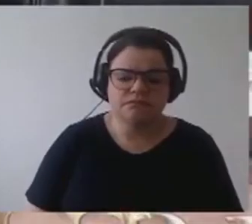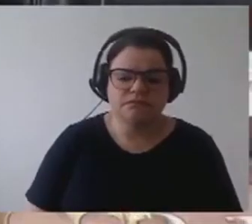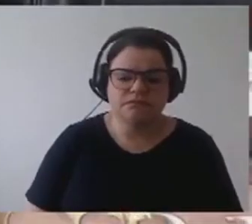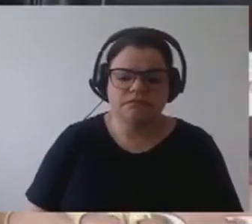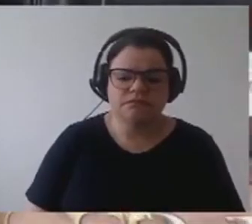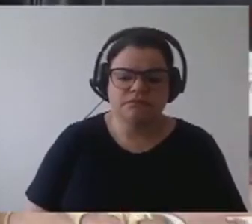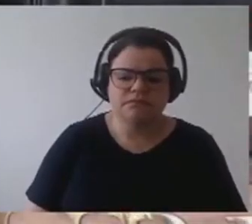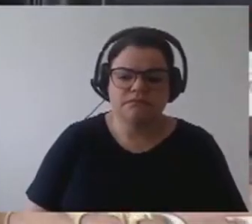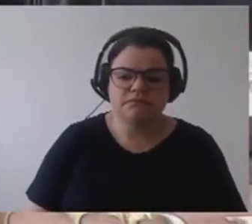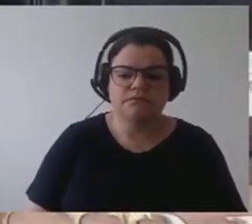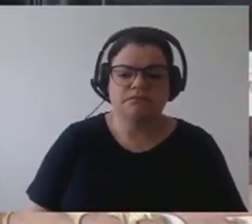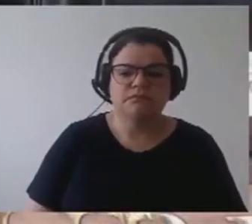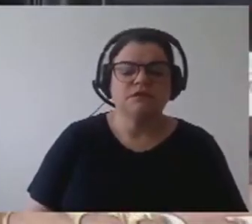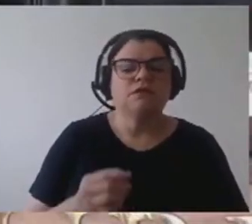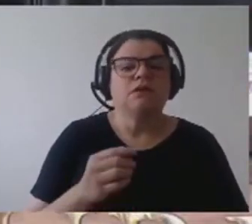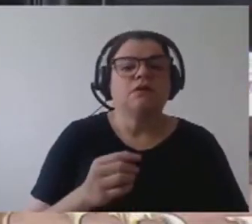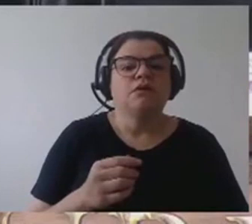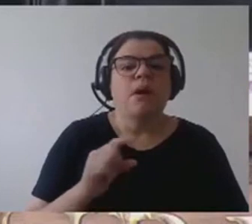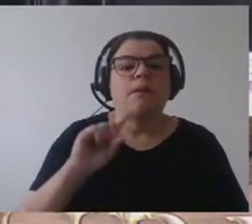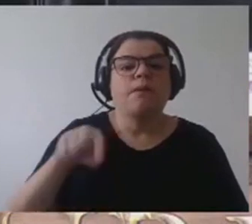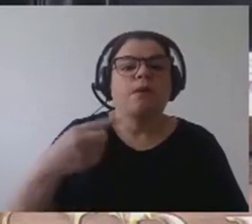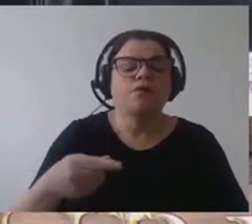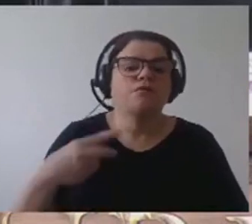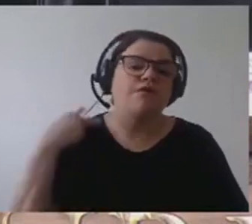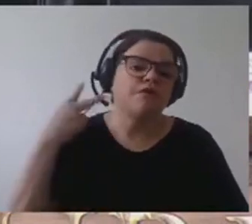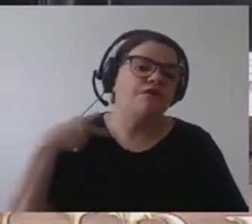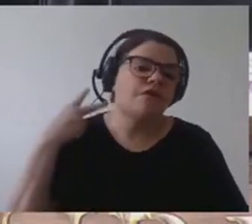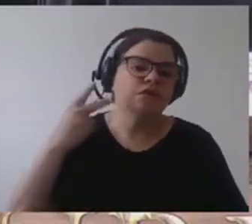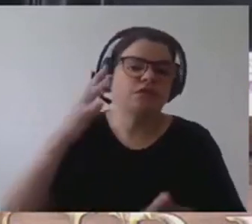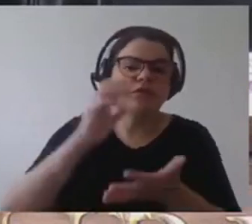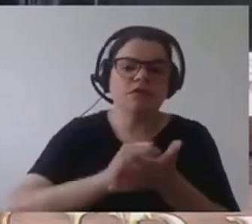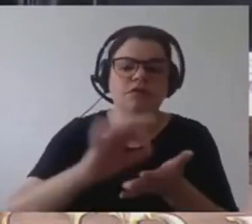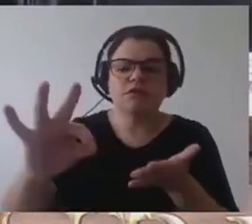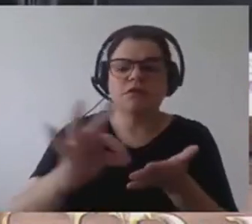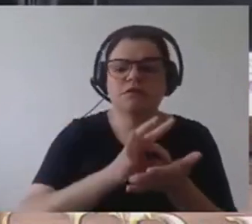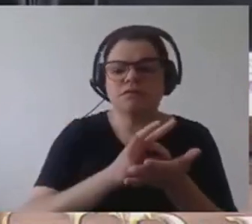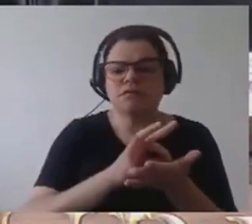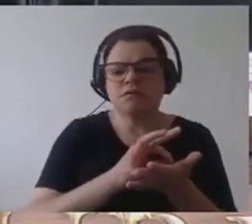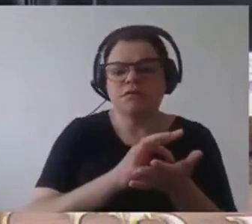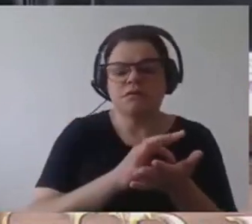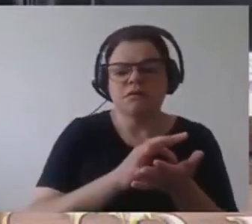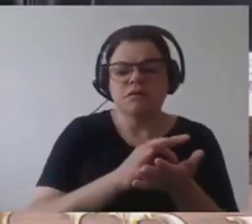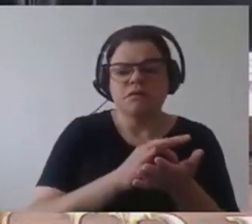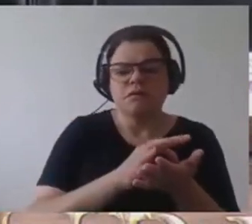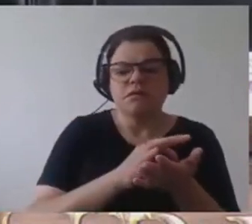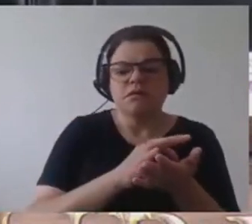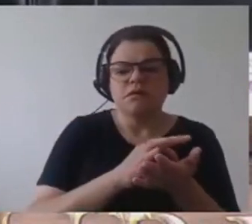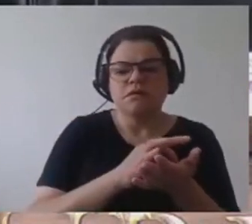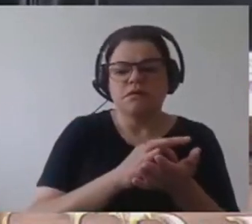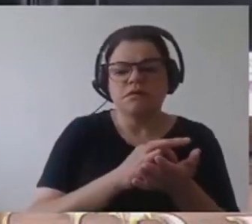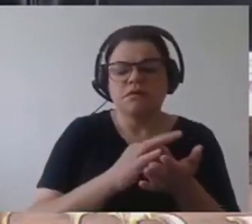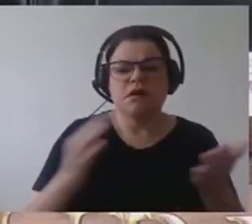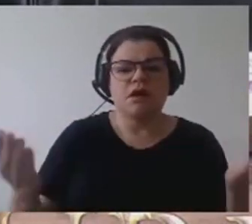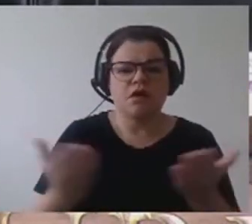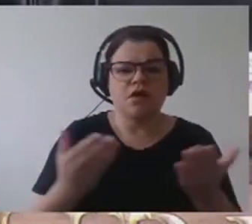próximo Vereador inscrito com a inscrição agora Éder